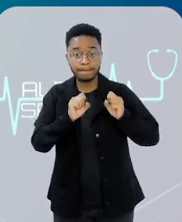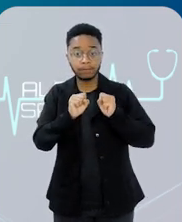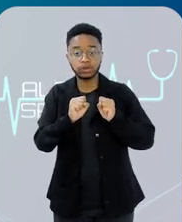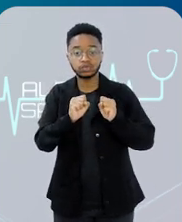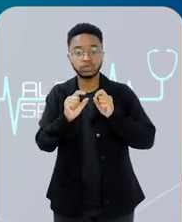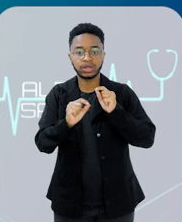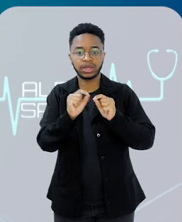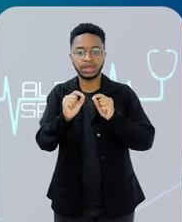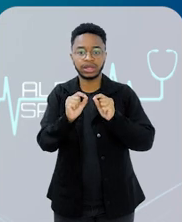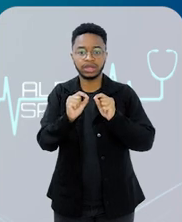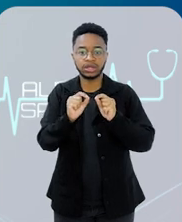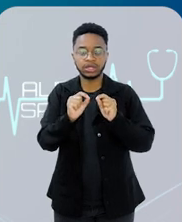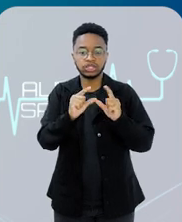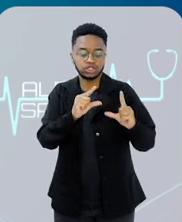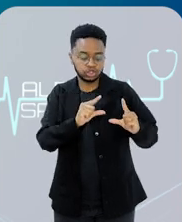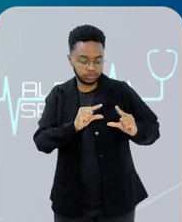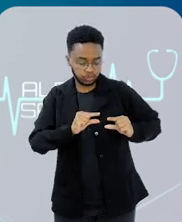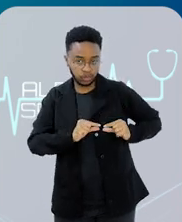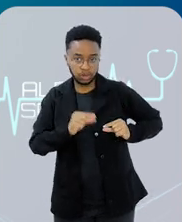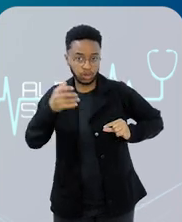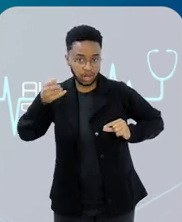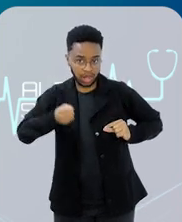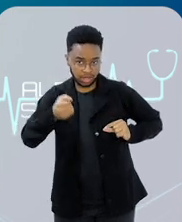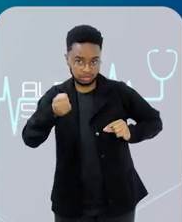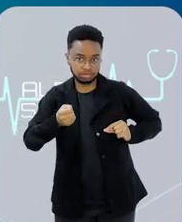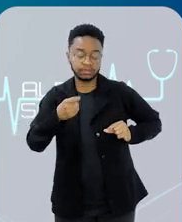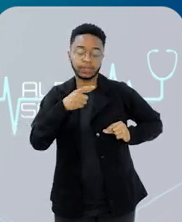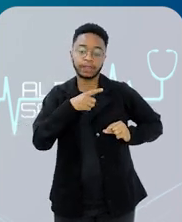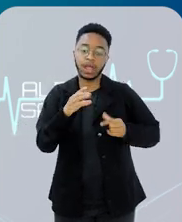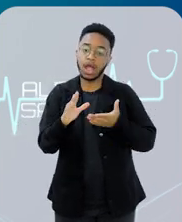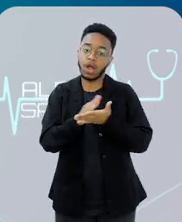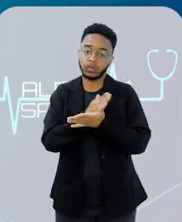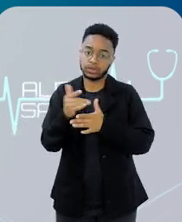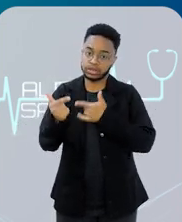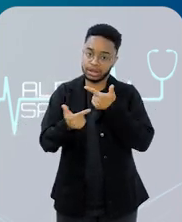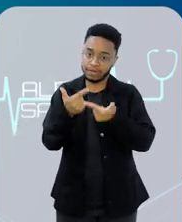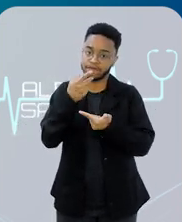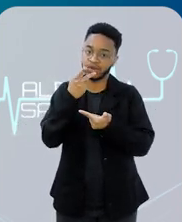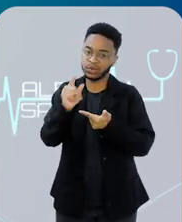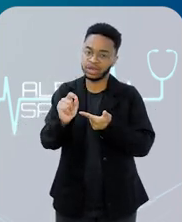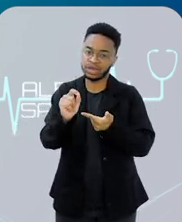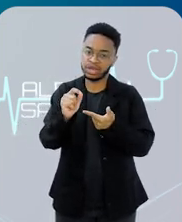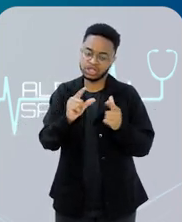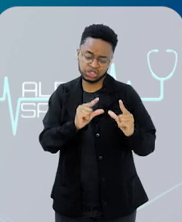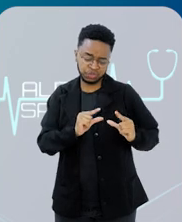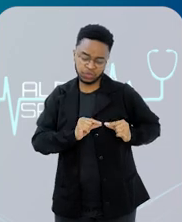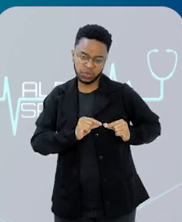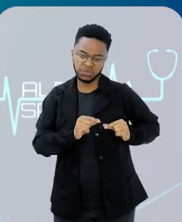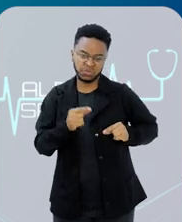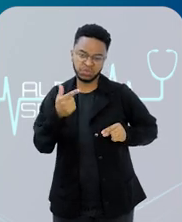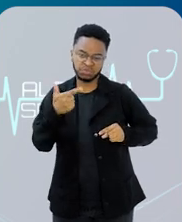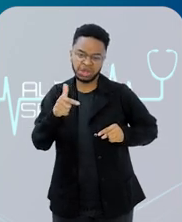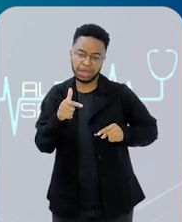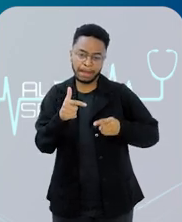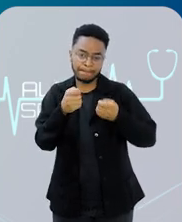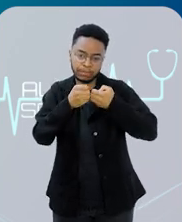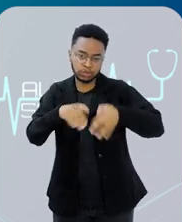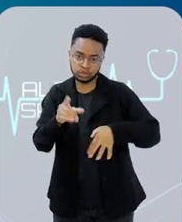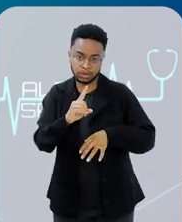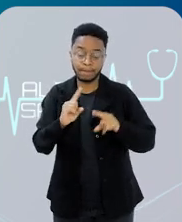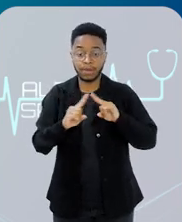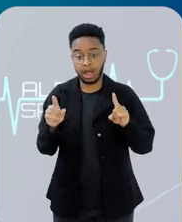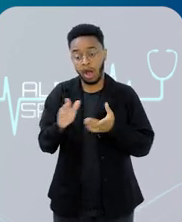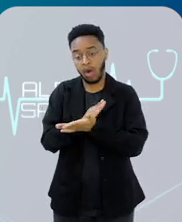redução do volume de aleitamento. Tem trabalhos que falam que essa redução é não significante e tem trabalhos que falam